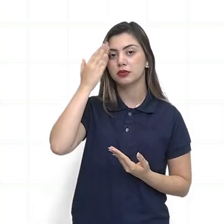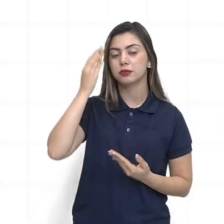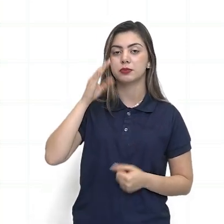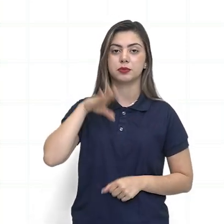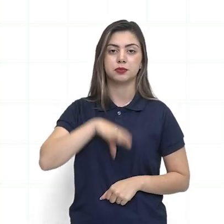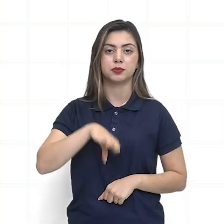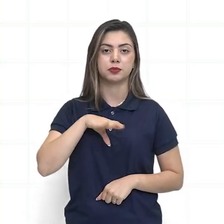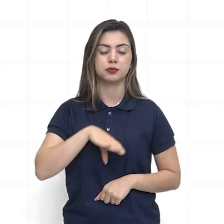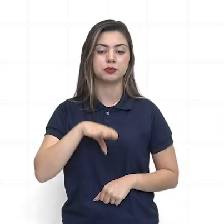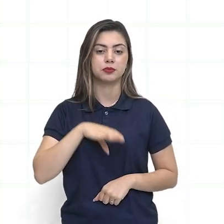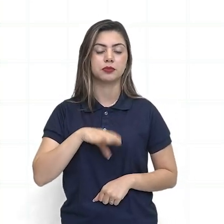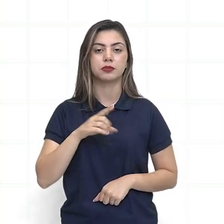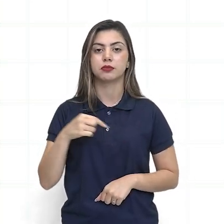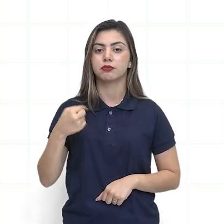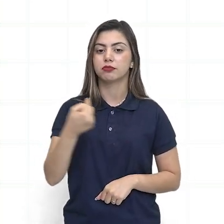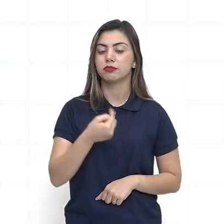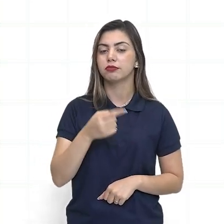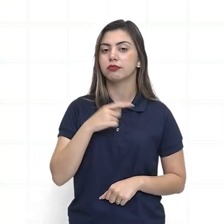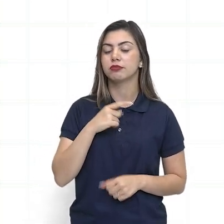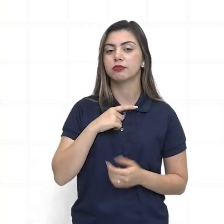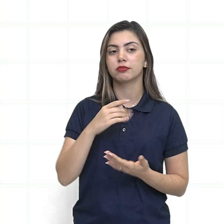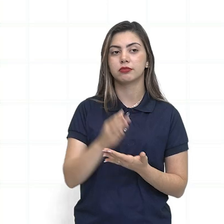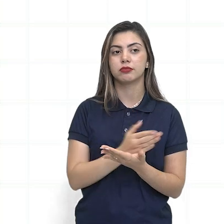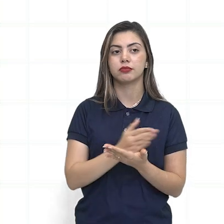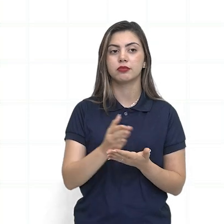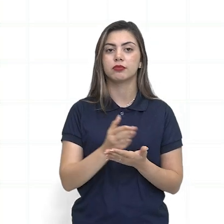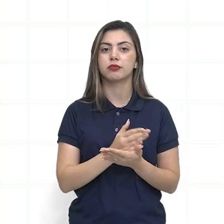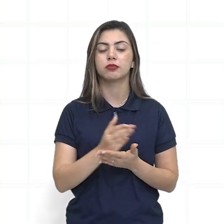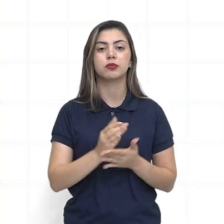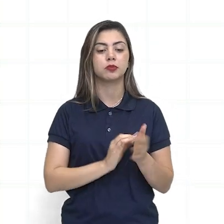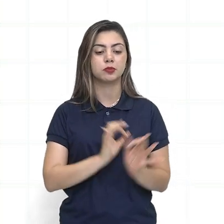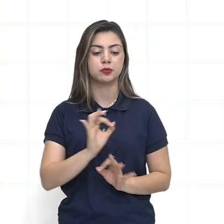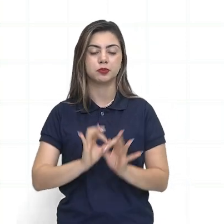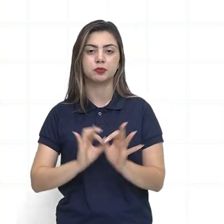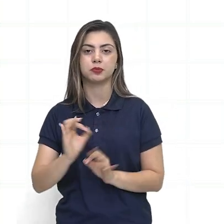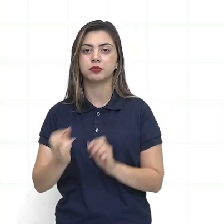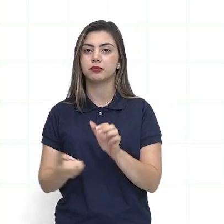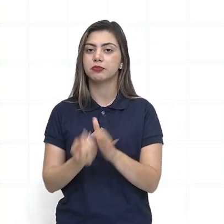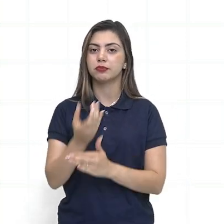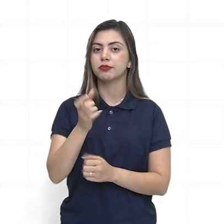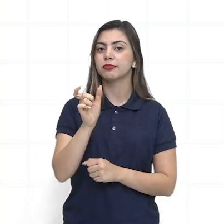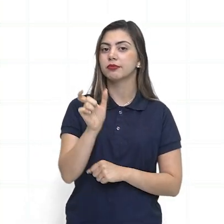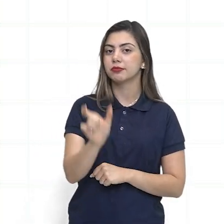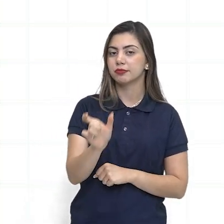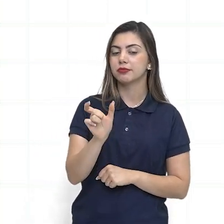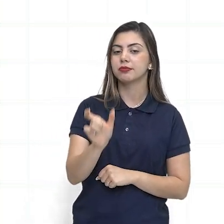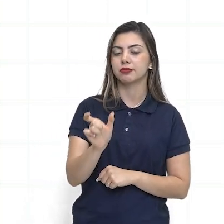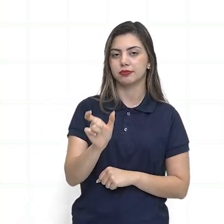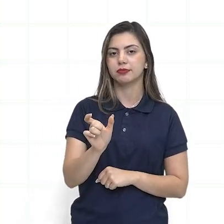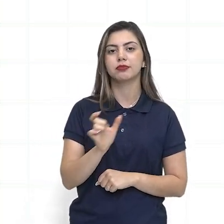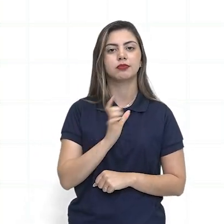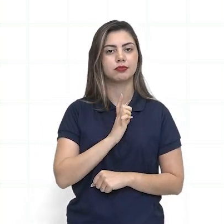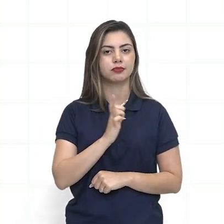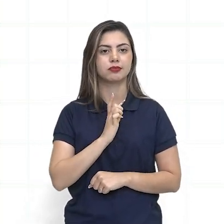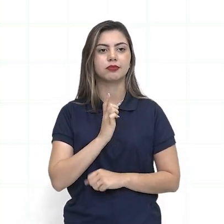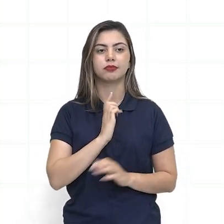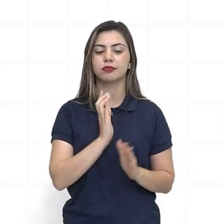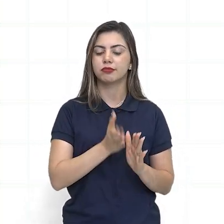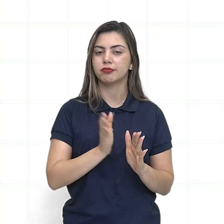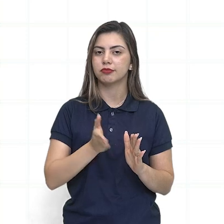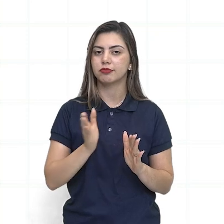portuguesa, nós temos alguns processos de constituição, de formação